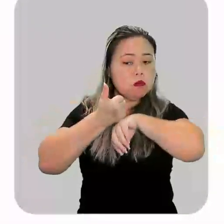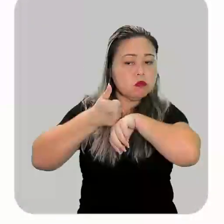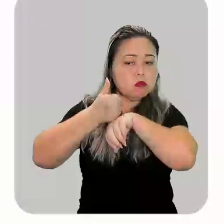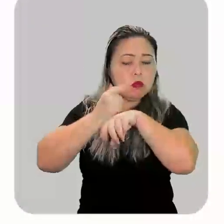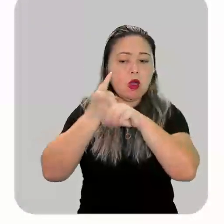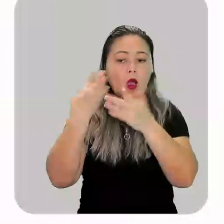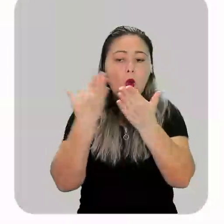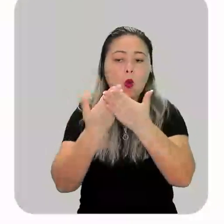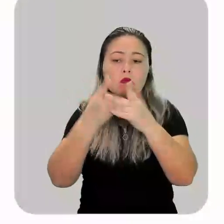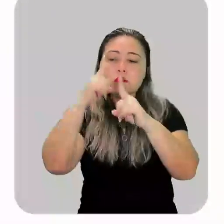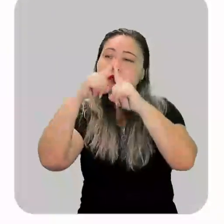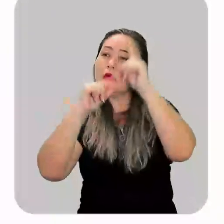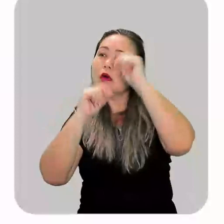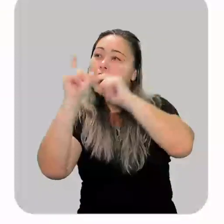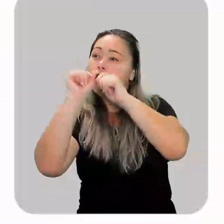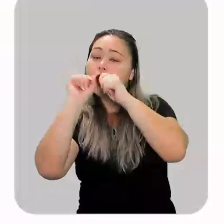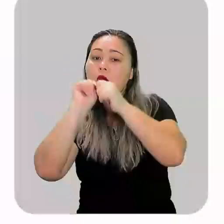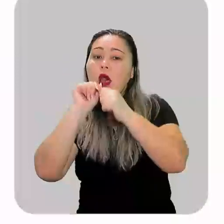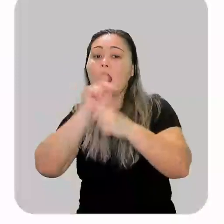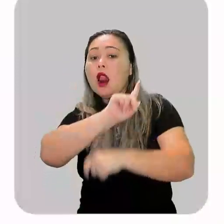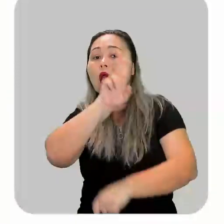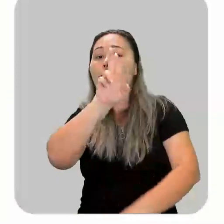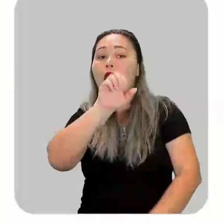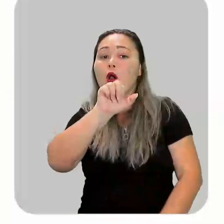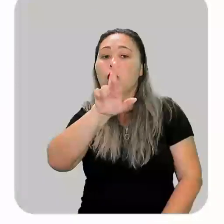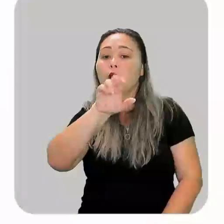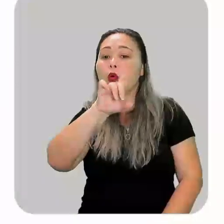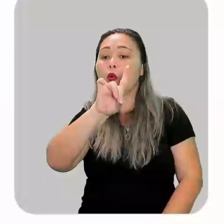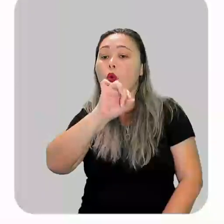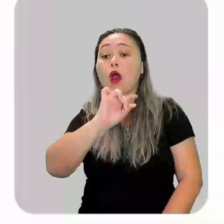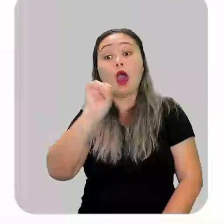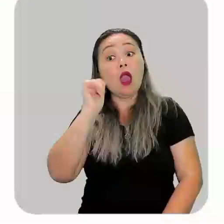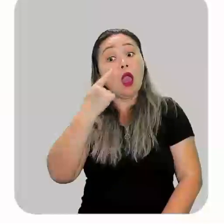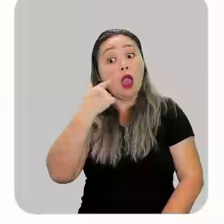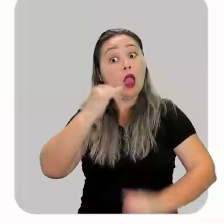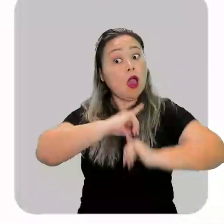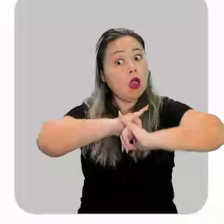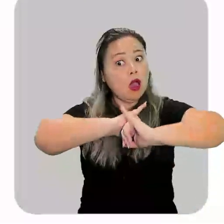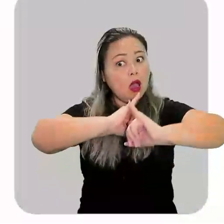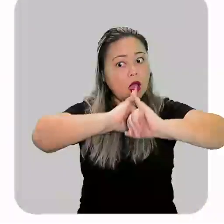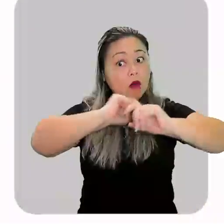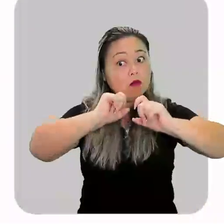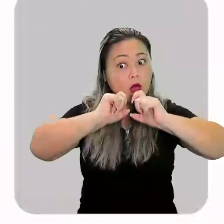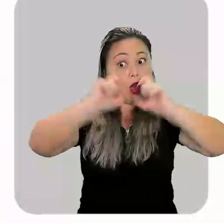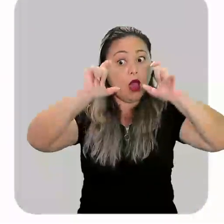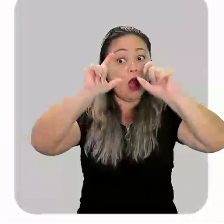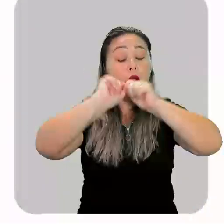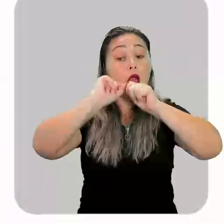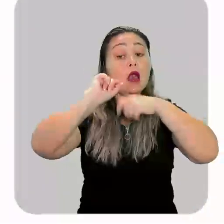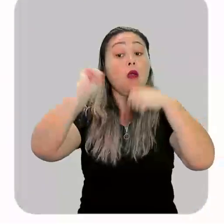ucranianos que alertaram para uma possível volta do asteroide em